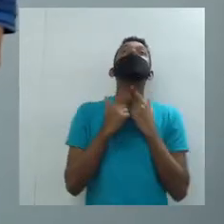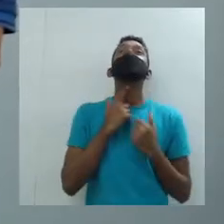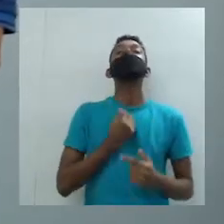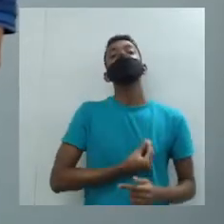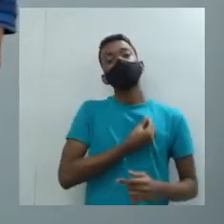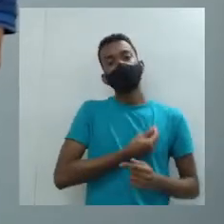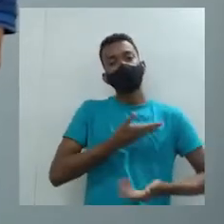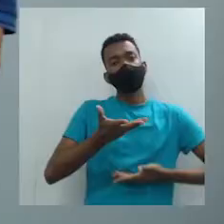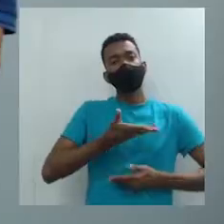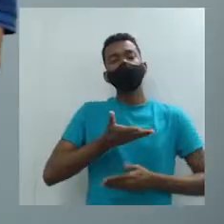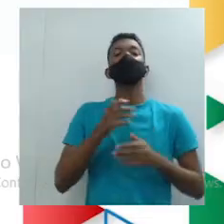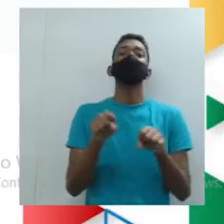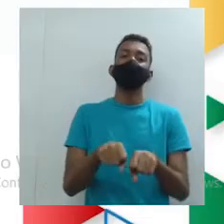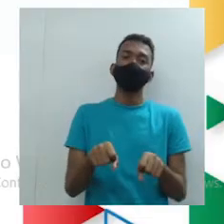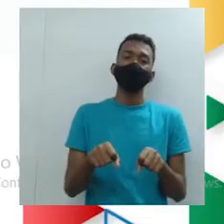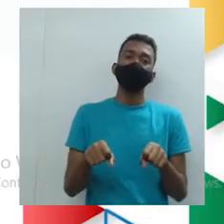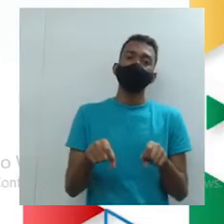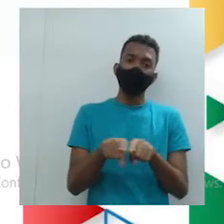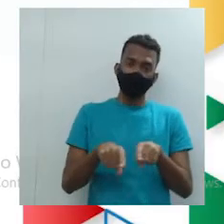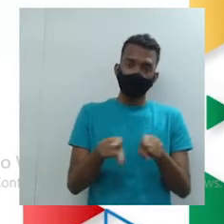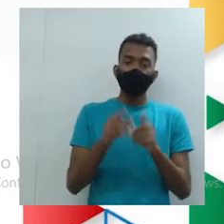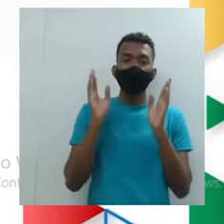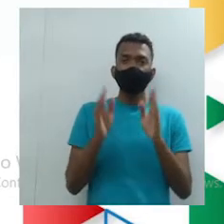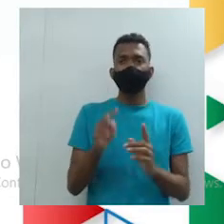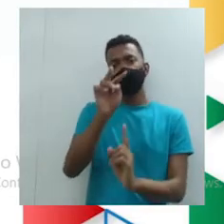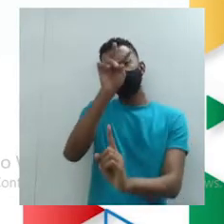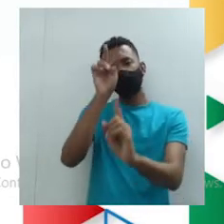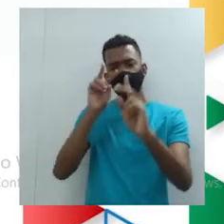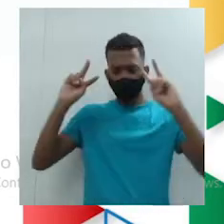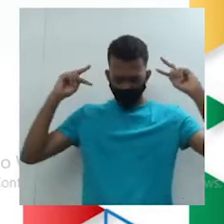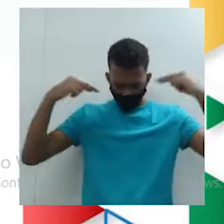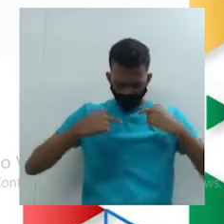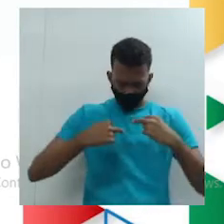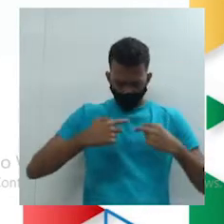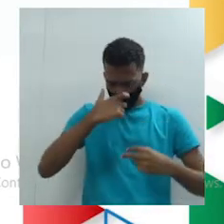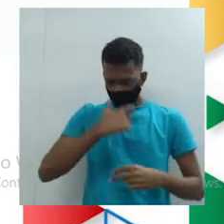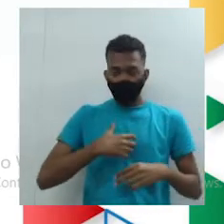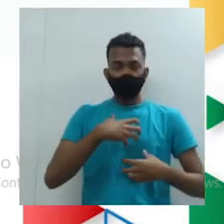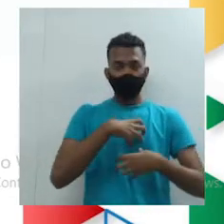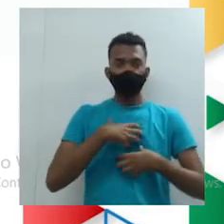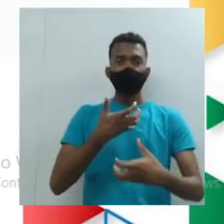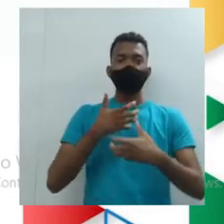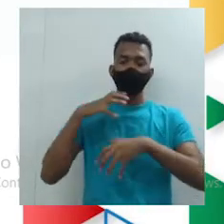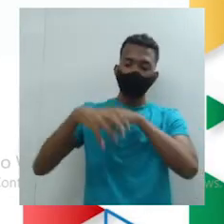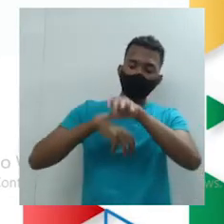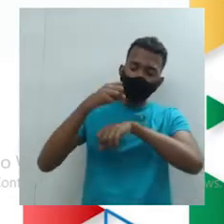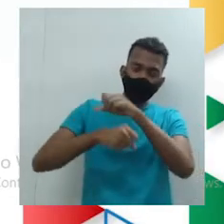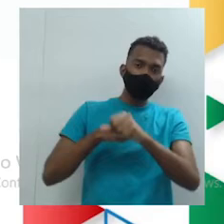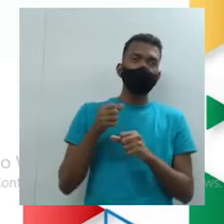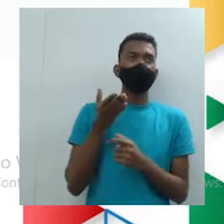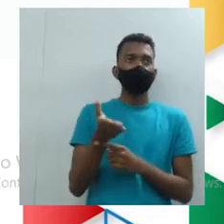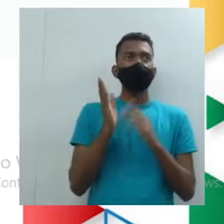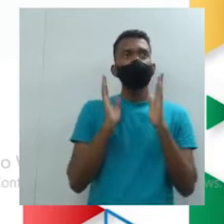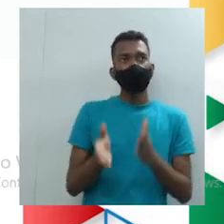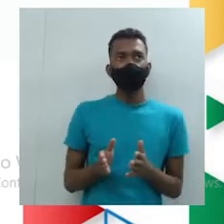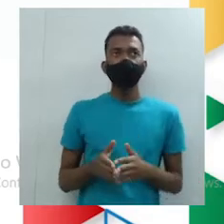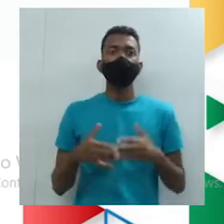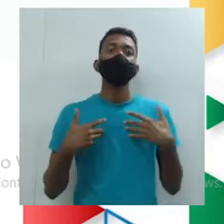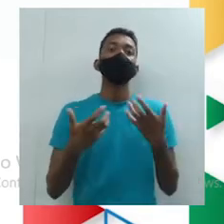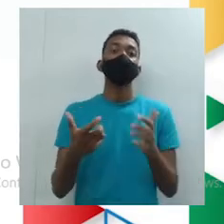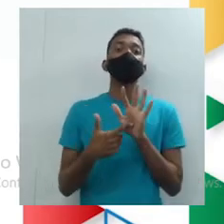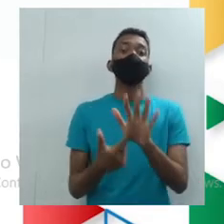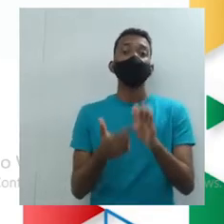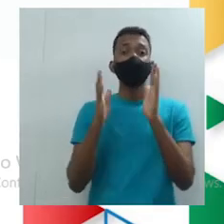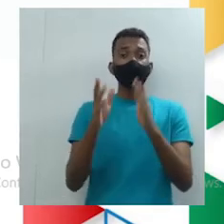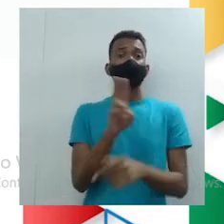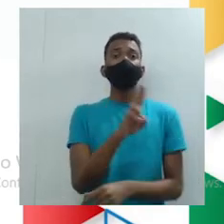né? E também olha para si, né, no sentido de buscar esse sentido. E eu gostaria de salientar que